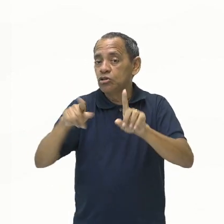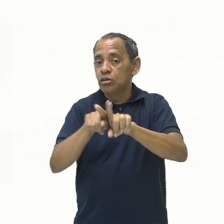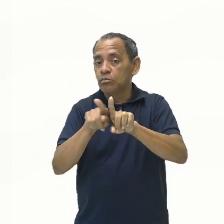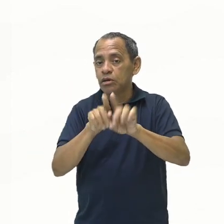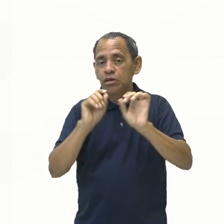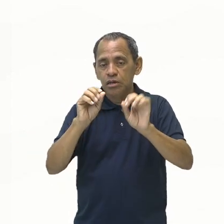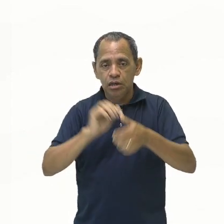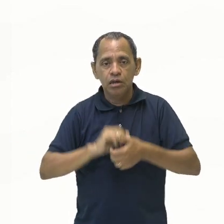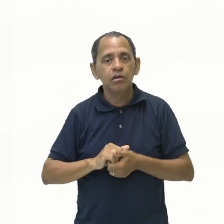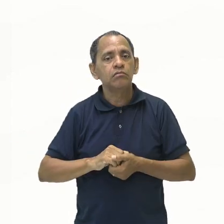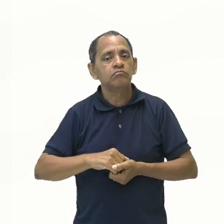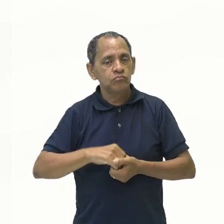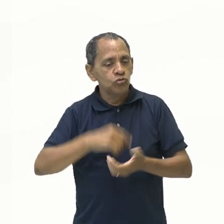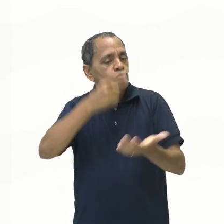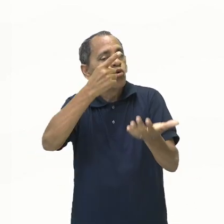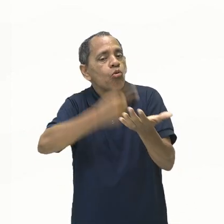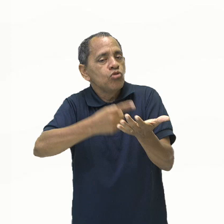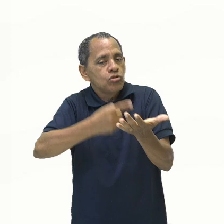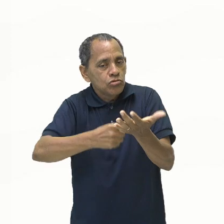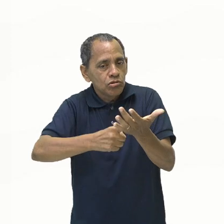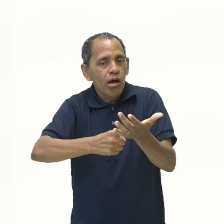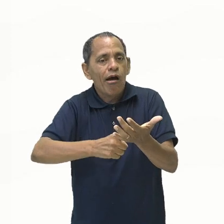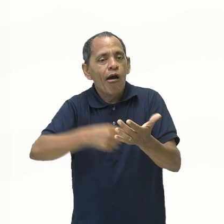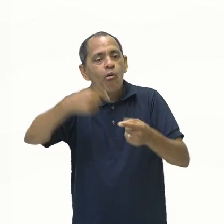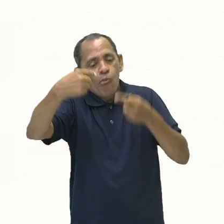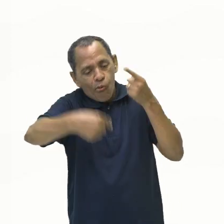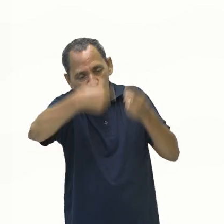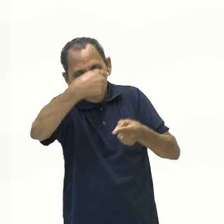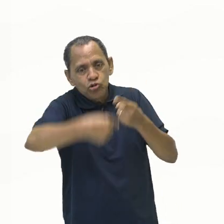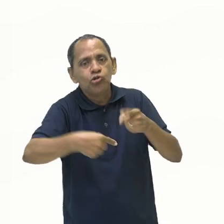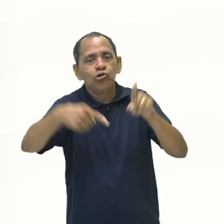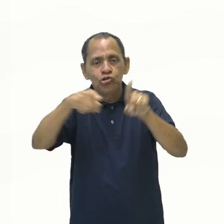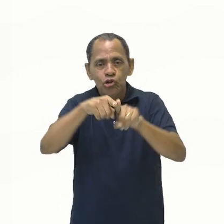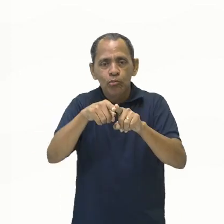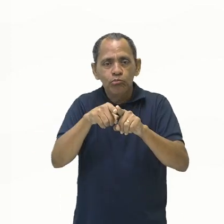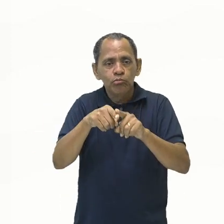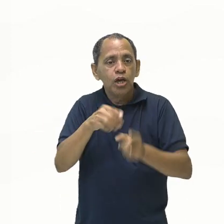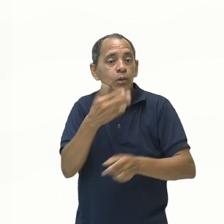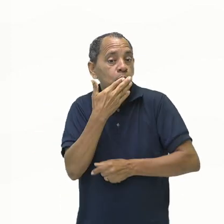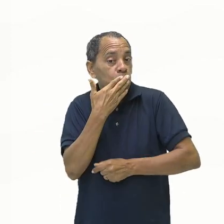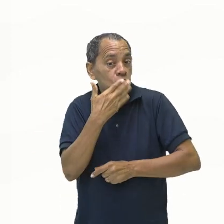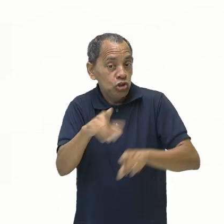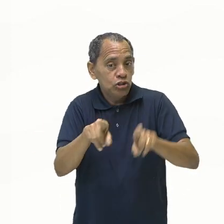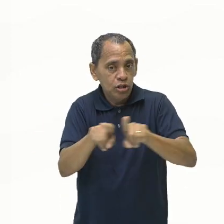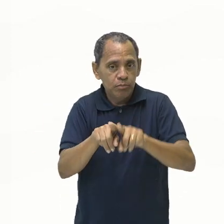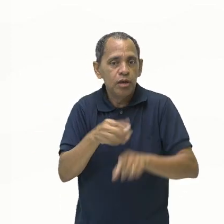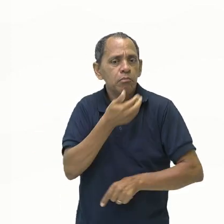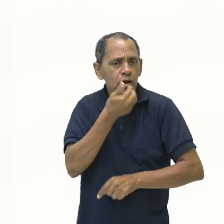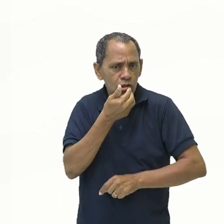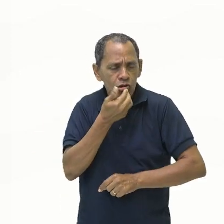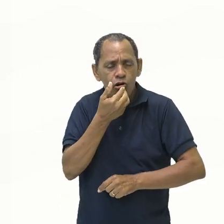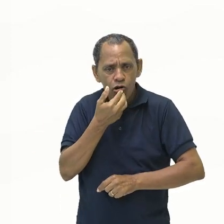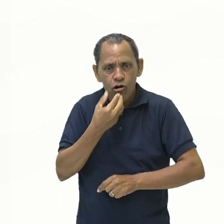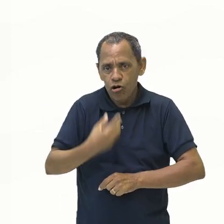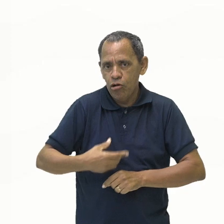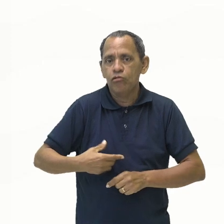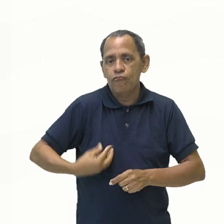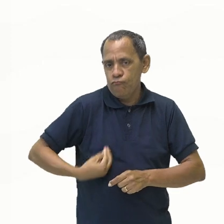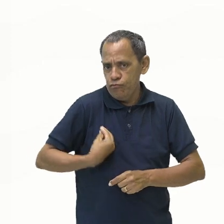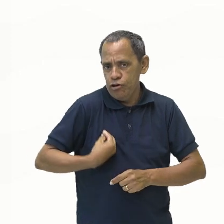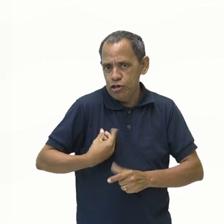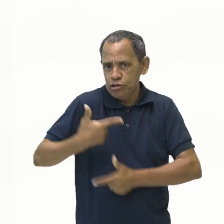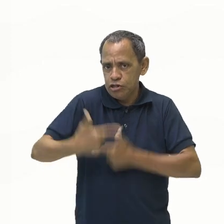negociar, debater, reivindicar melhores condições de trabalho por meio de